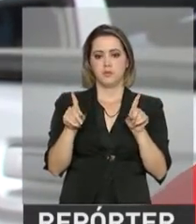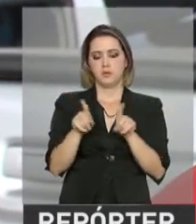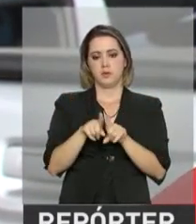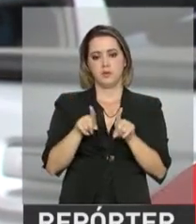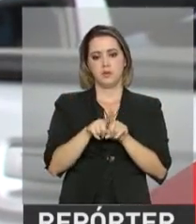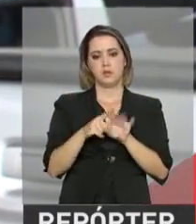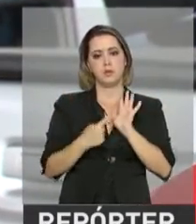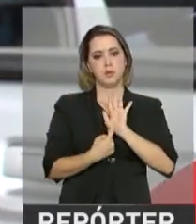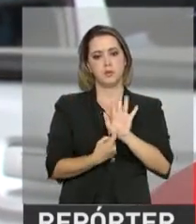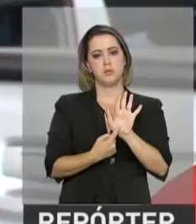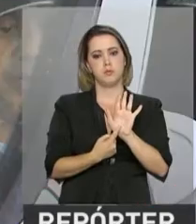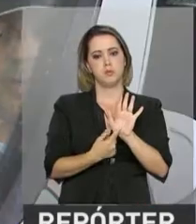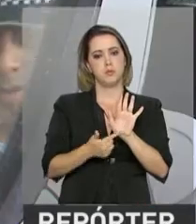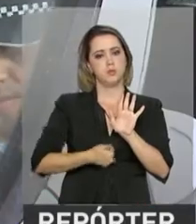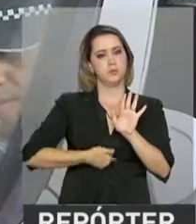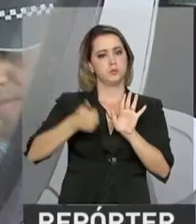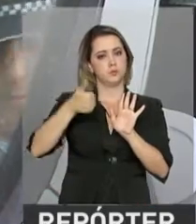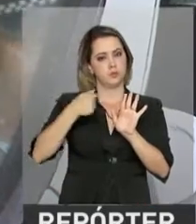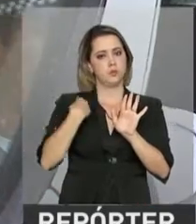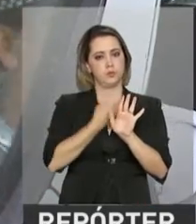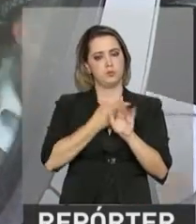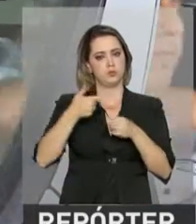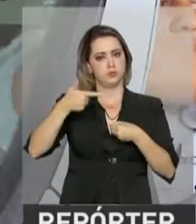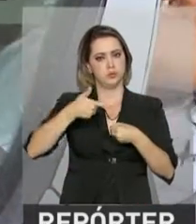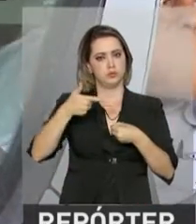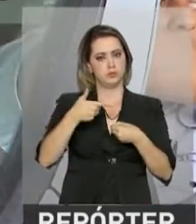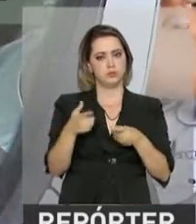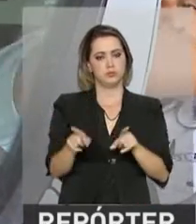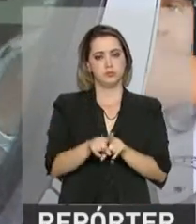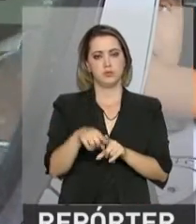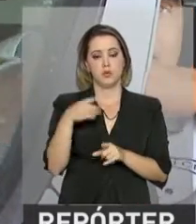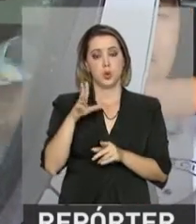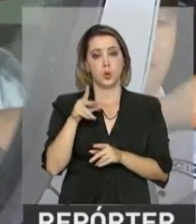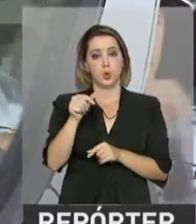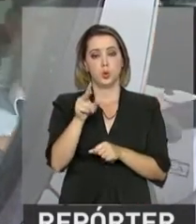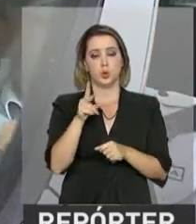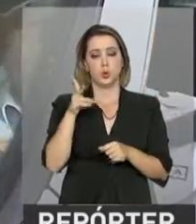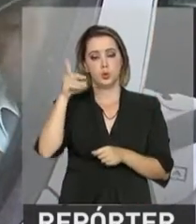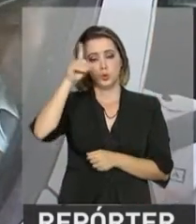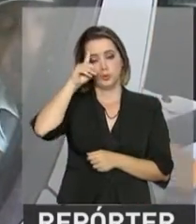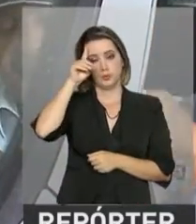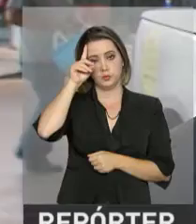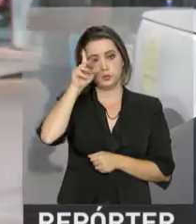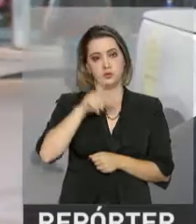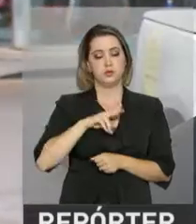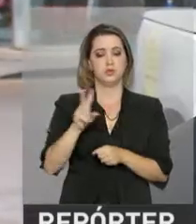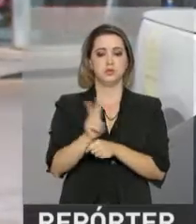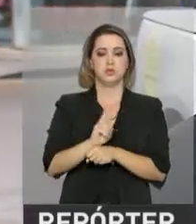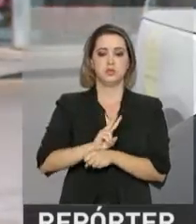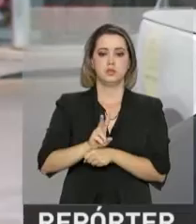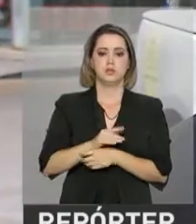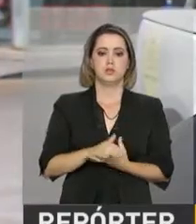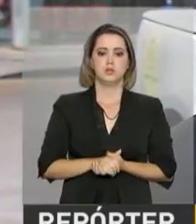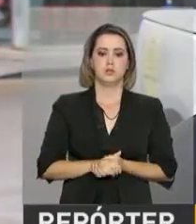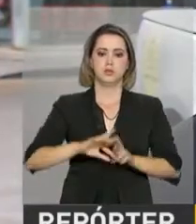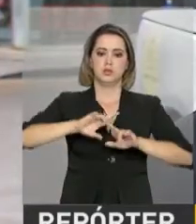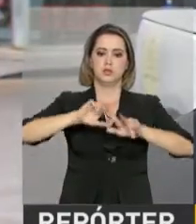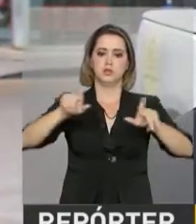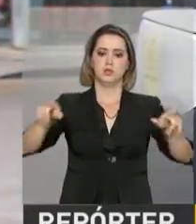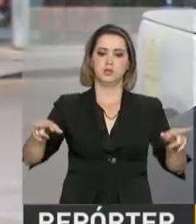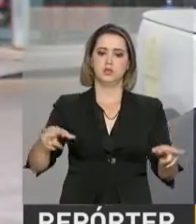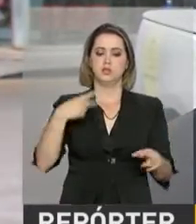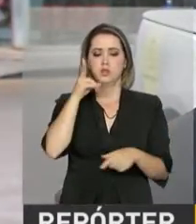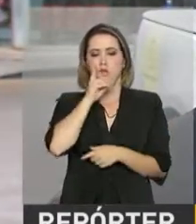qualidade nós um motivo a fiscalização é feita diariamente em postos de todo o país são fiscalizados aspectos